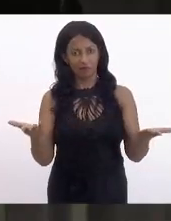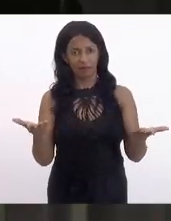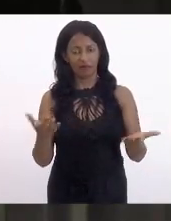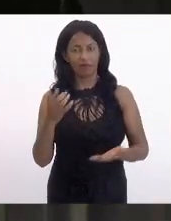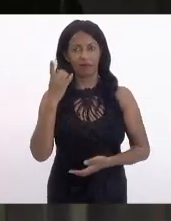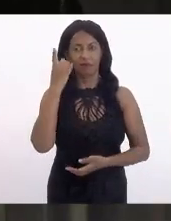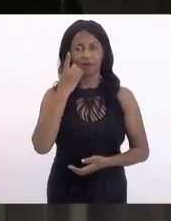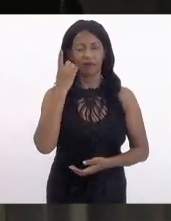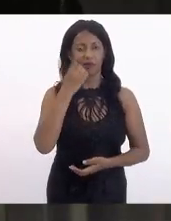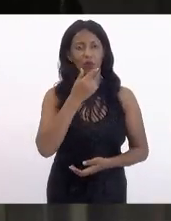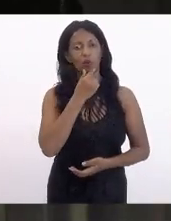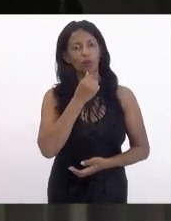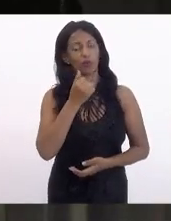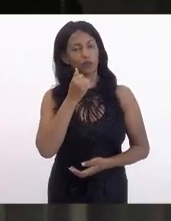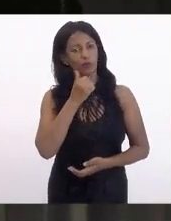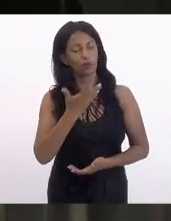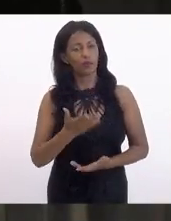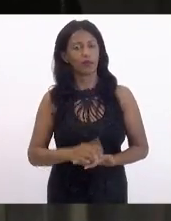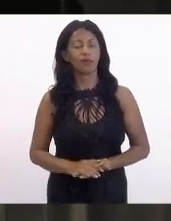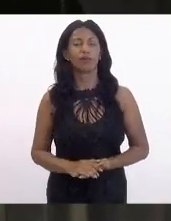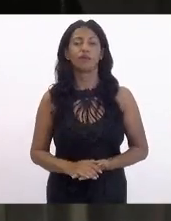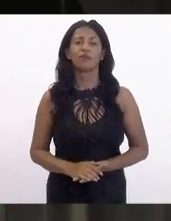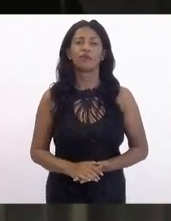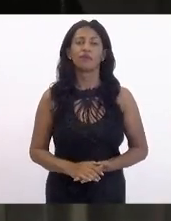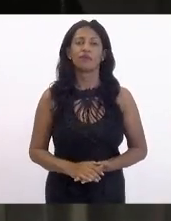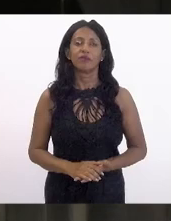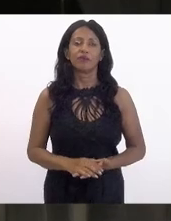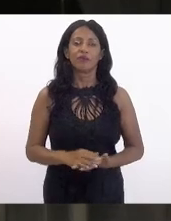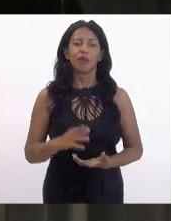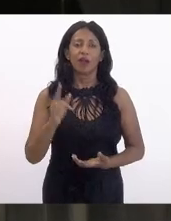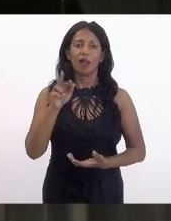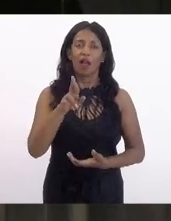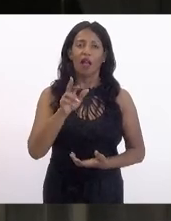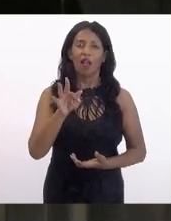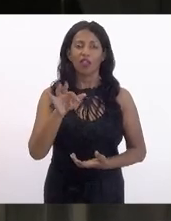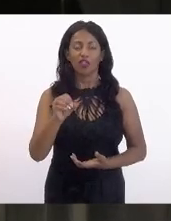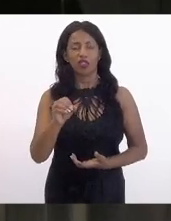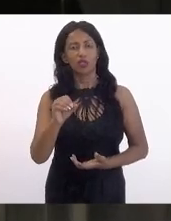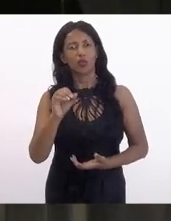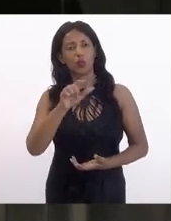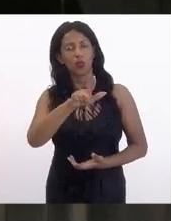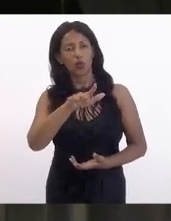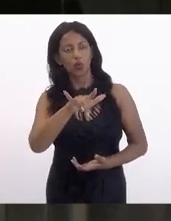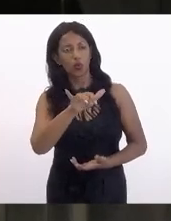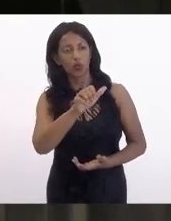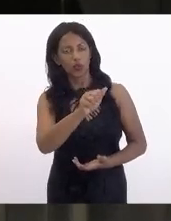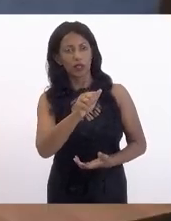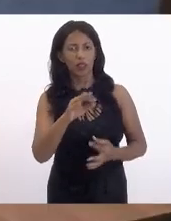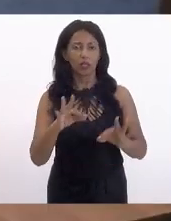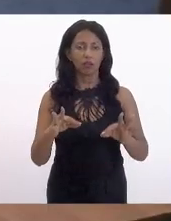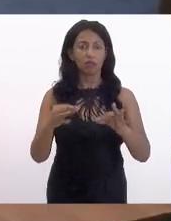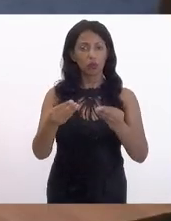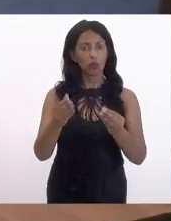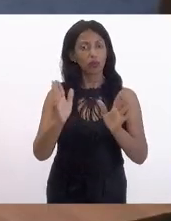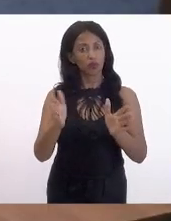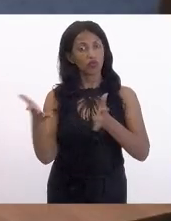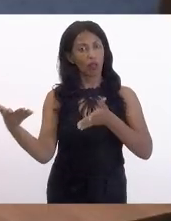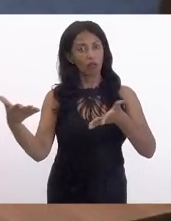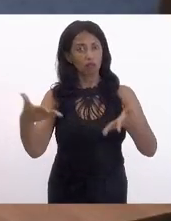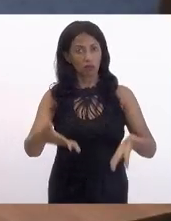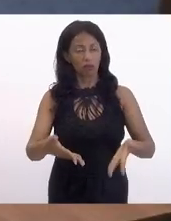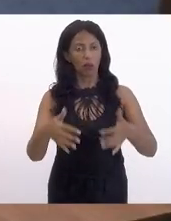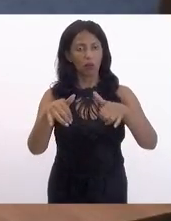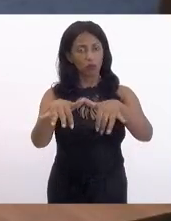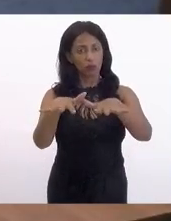deputadas e senhores deputados Deputado Giovani Ratinho o deputado a Lucinha deputados e deputadas que já estão